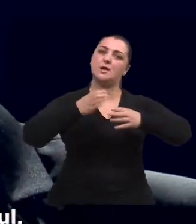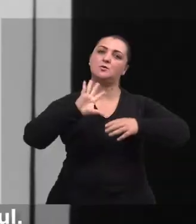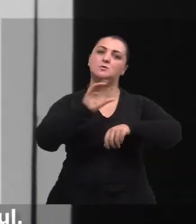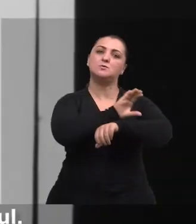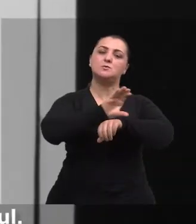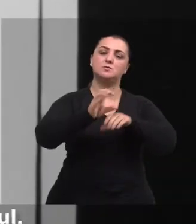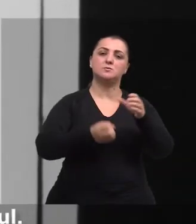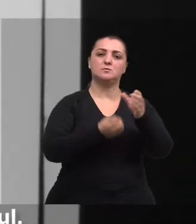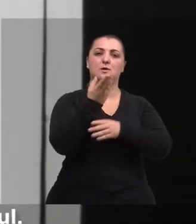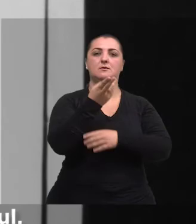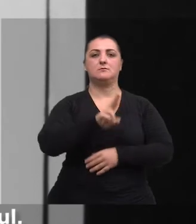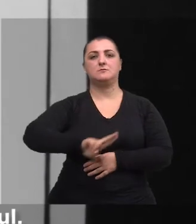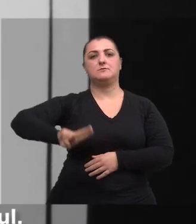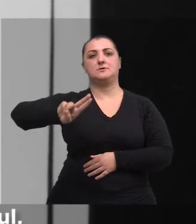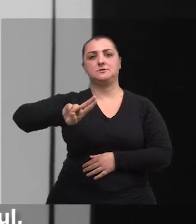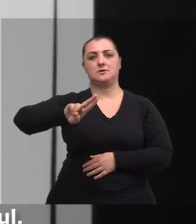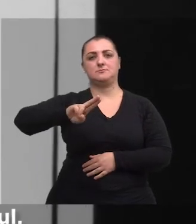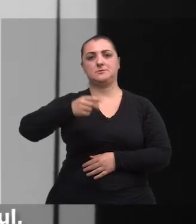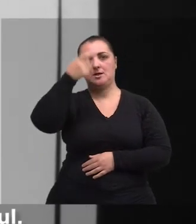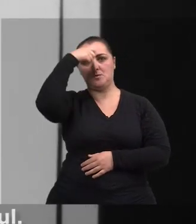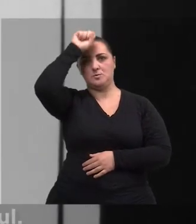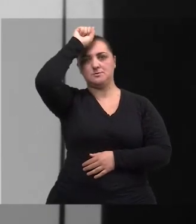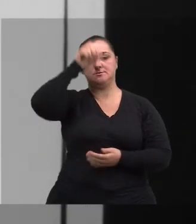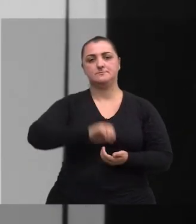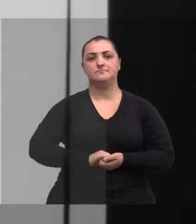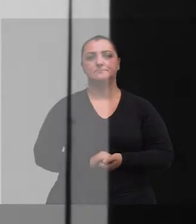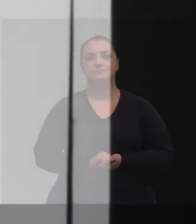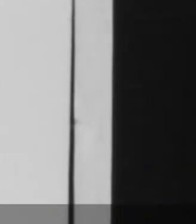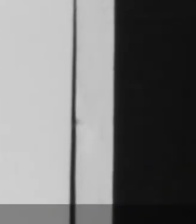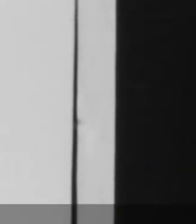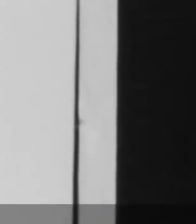tudo isto e criaram a Universidade de Caxias do Sul.